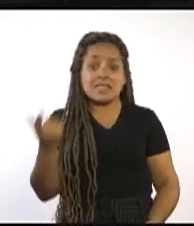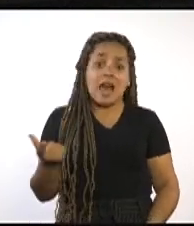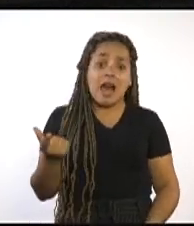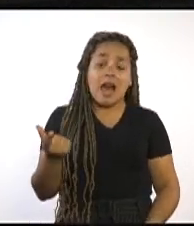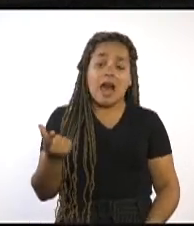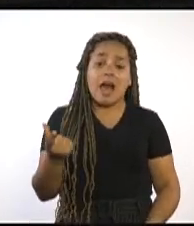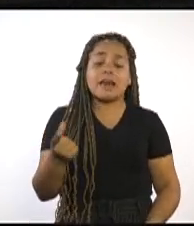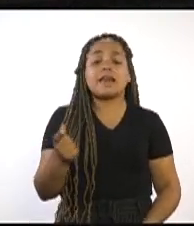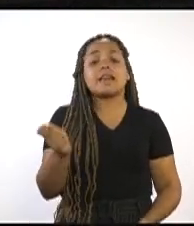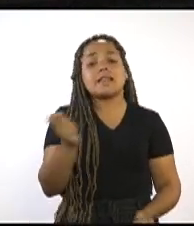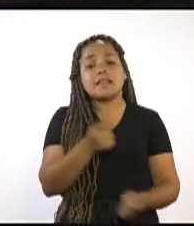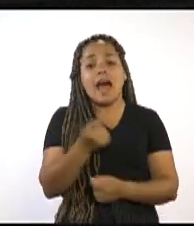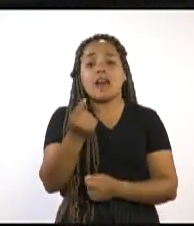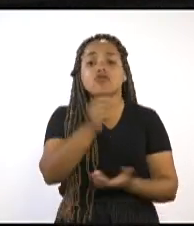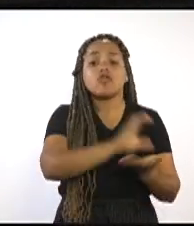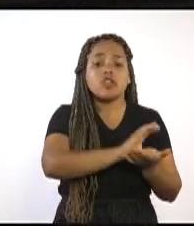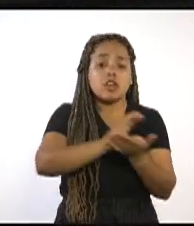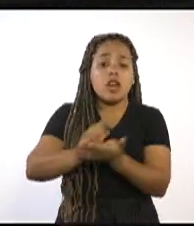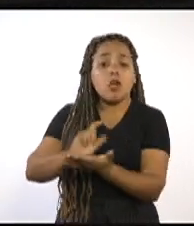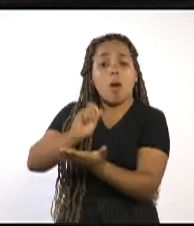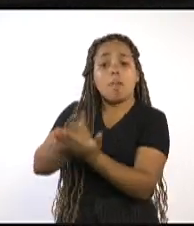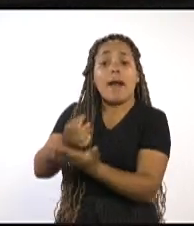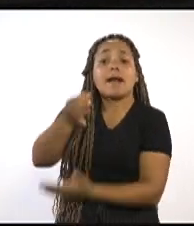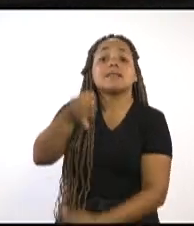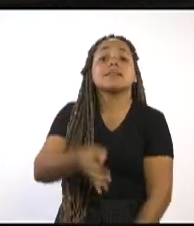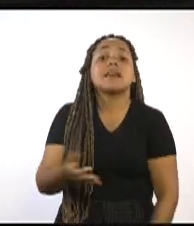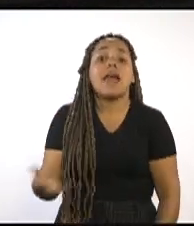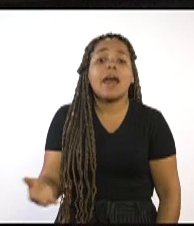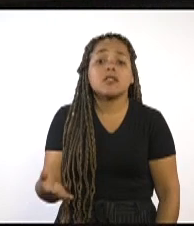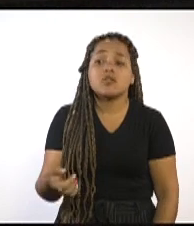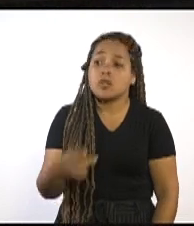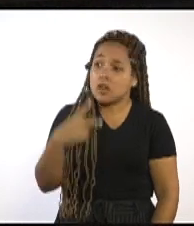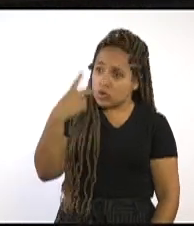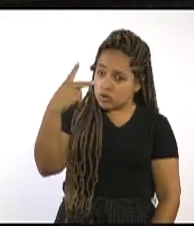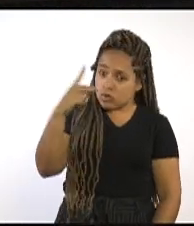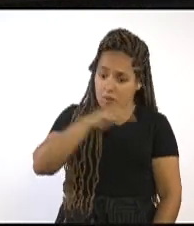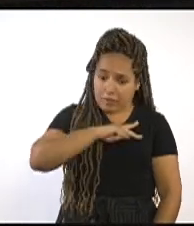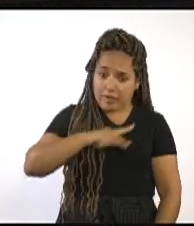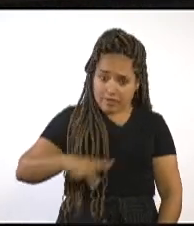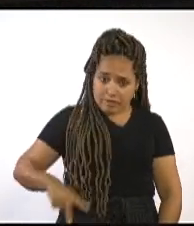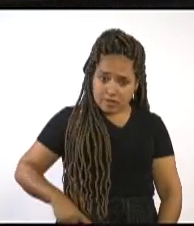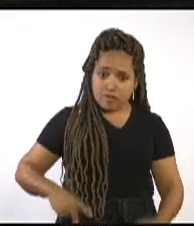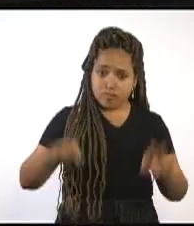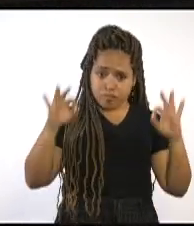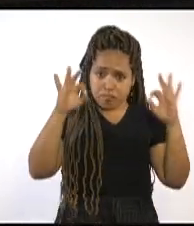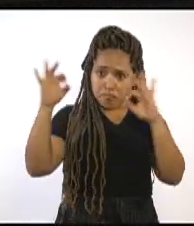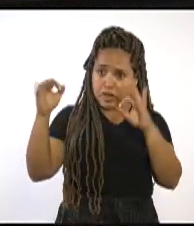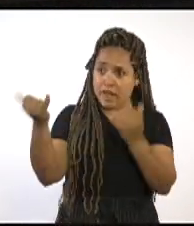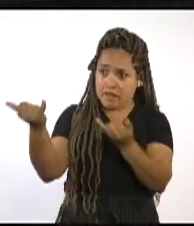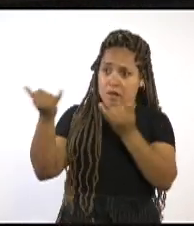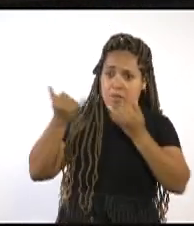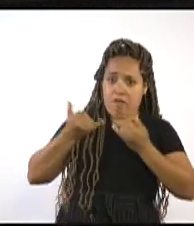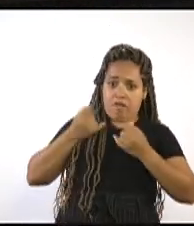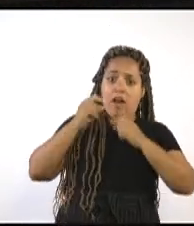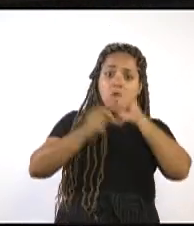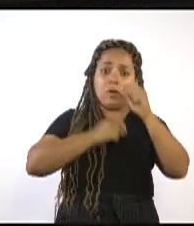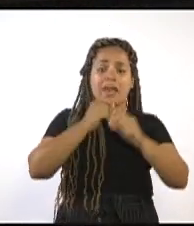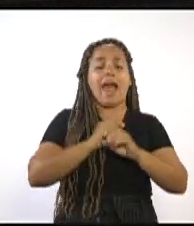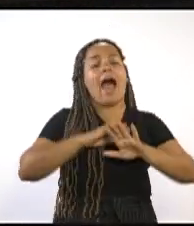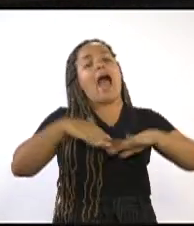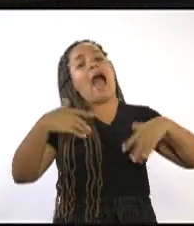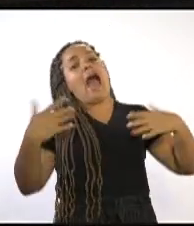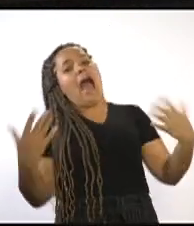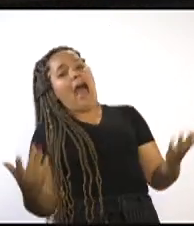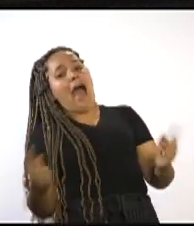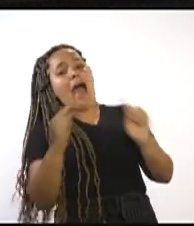conduza os investimentos. Aí, Vossa Excelência há de me dizer, mas o Estado